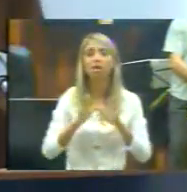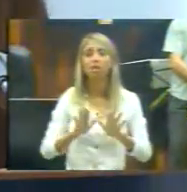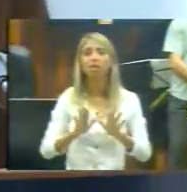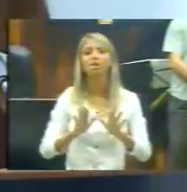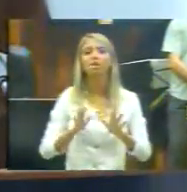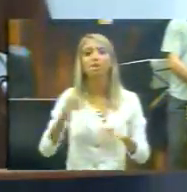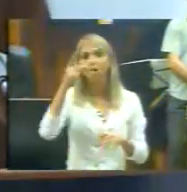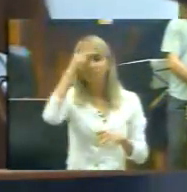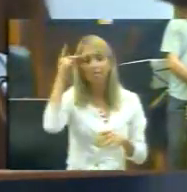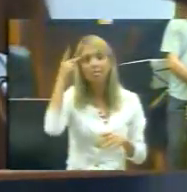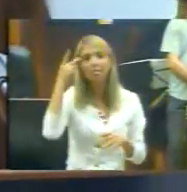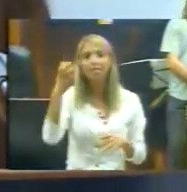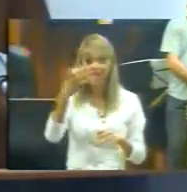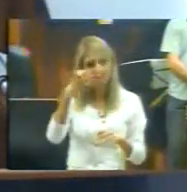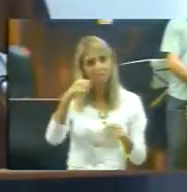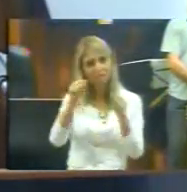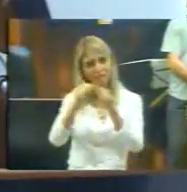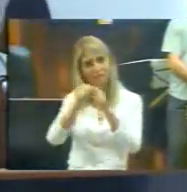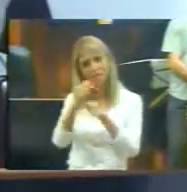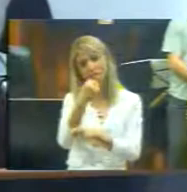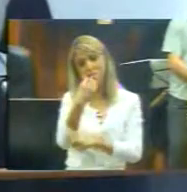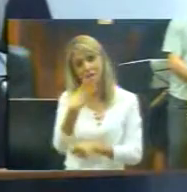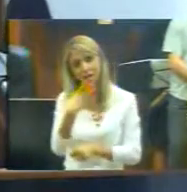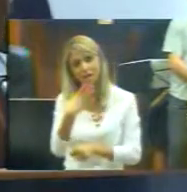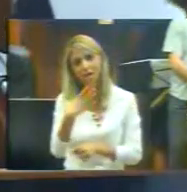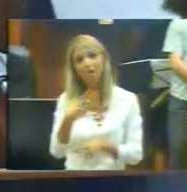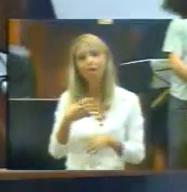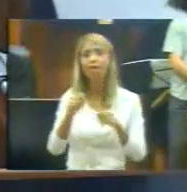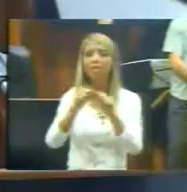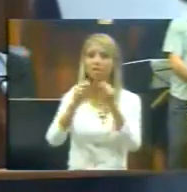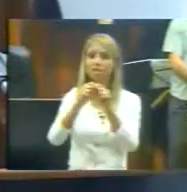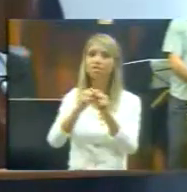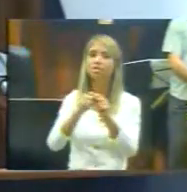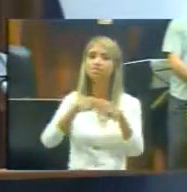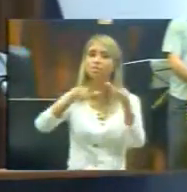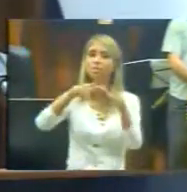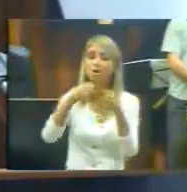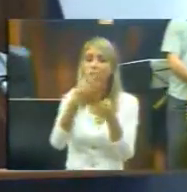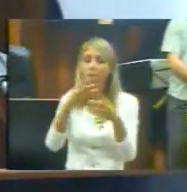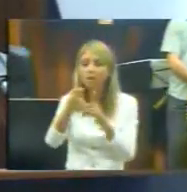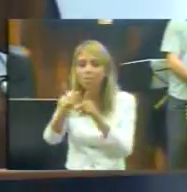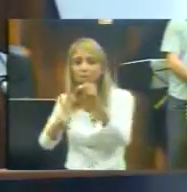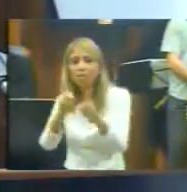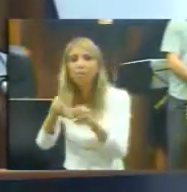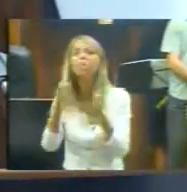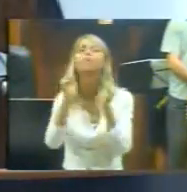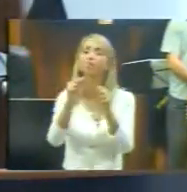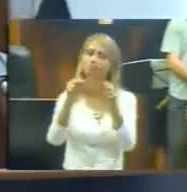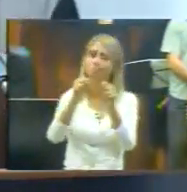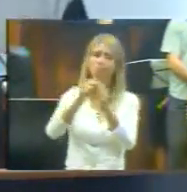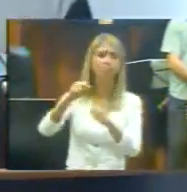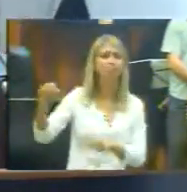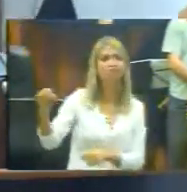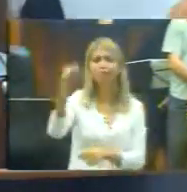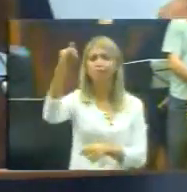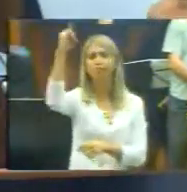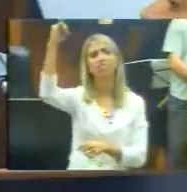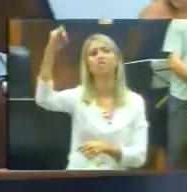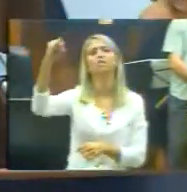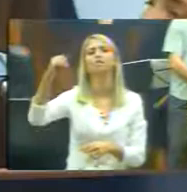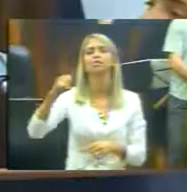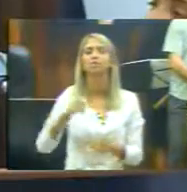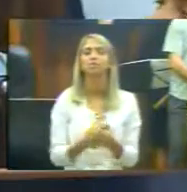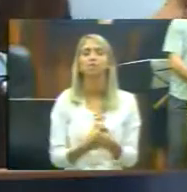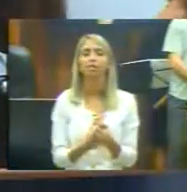E que se a pessoa for bem intencionada, servir a população vai ser a tônica do mandato. Não vou me